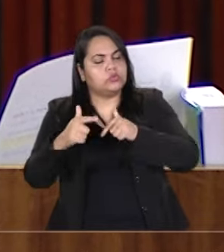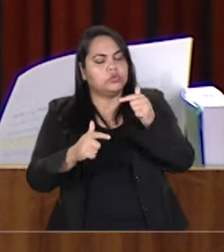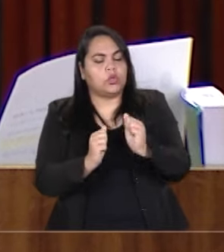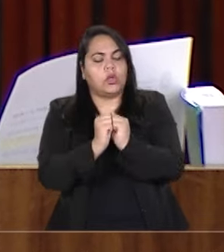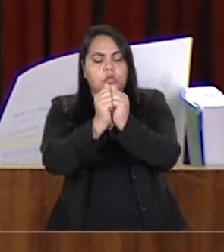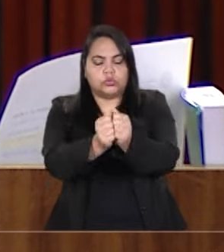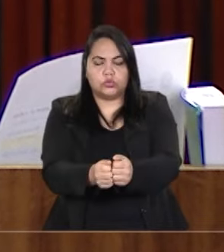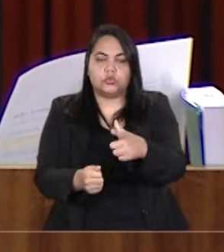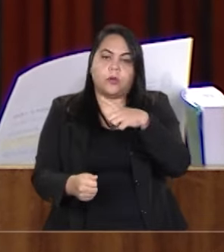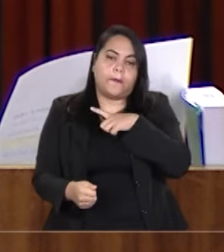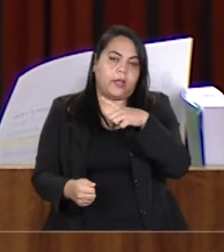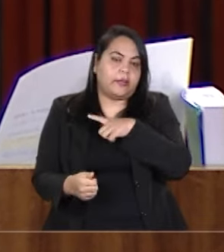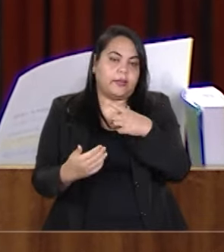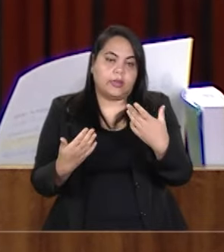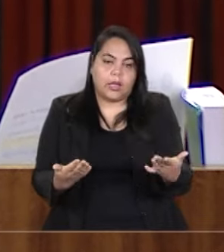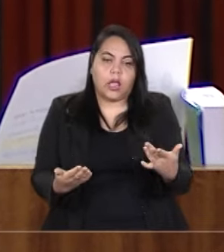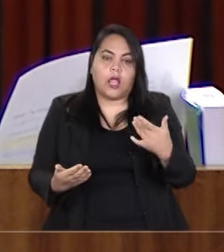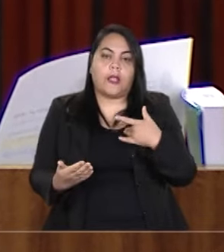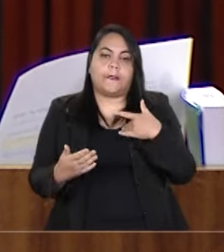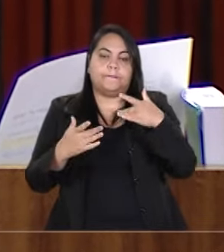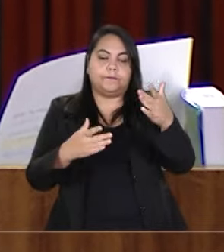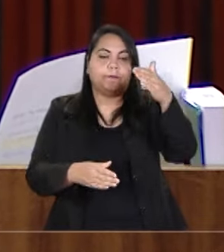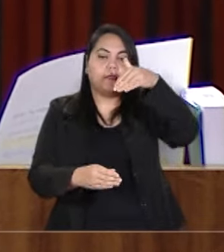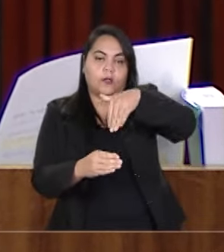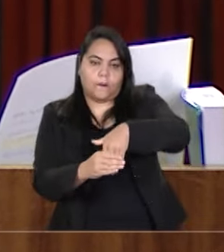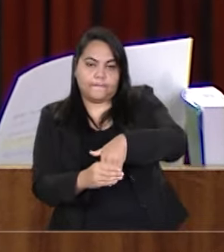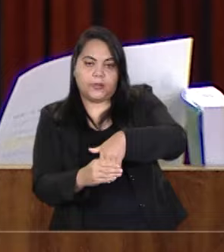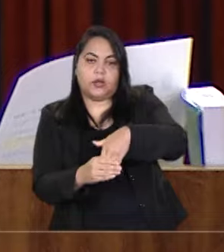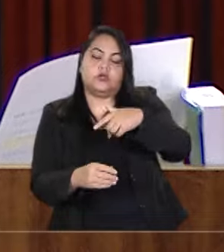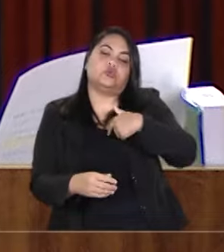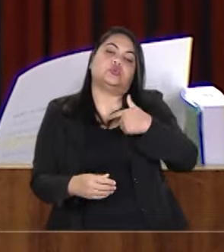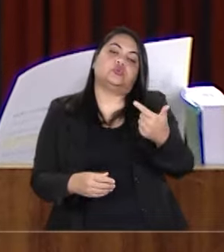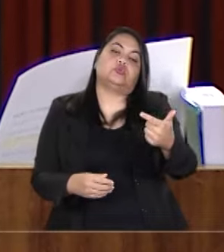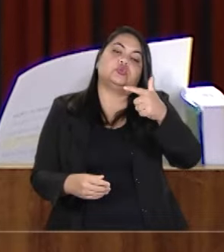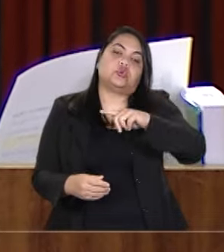que a gente tenha, então, este pleito eleitoral como mais um